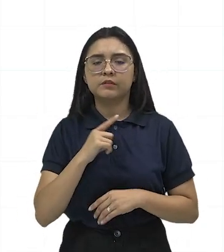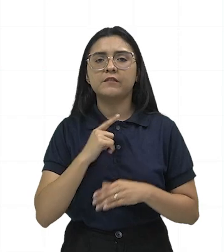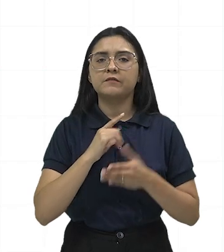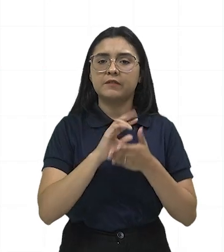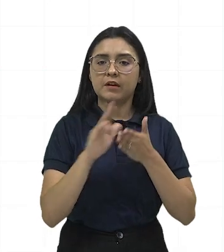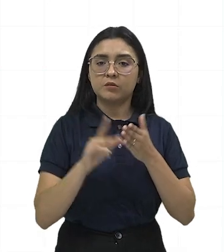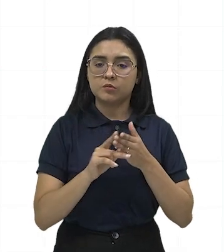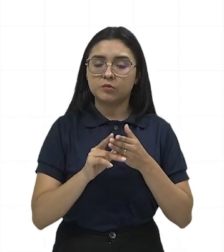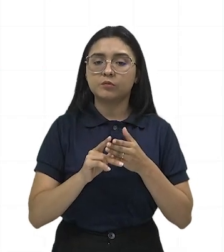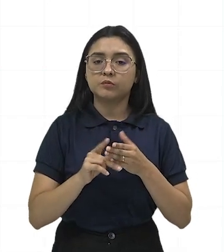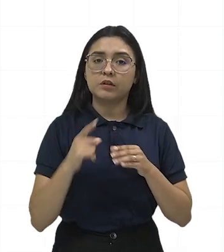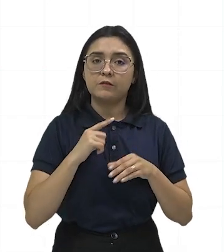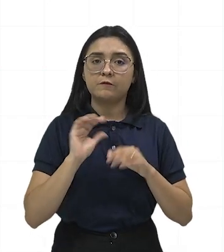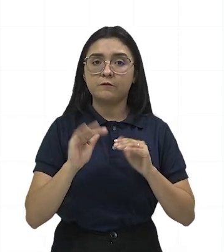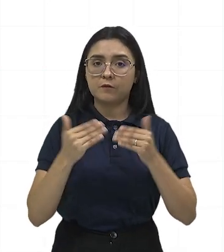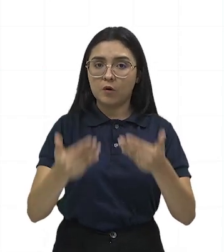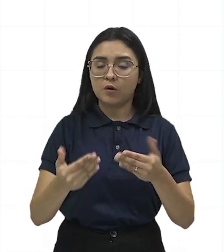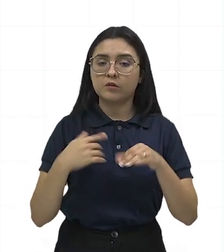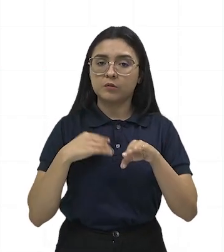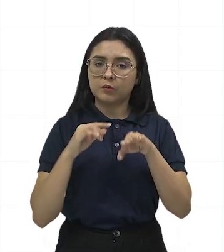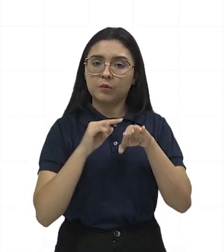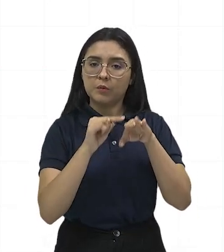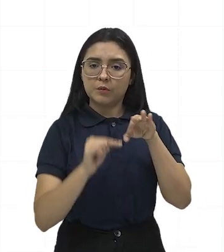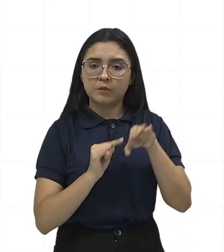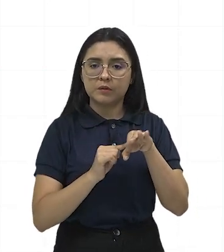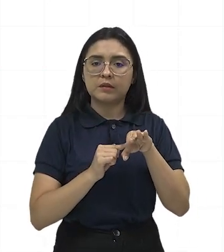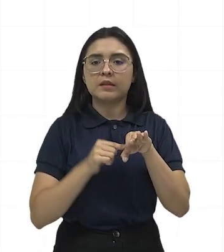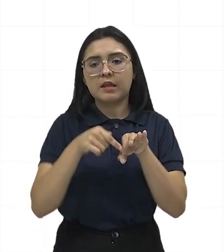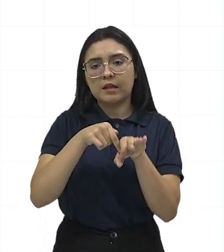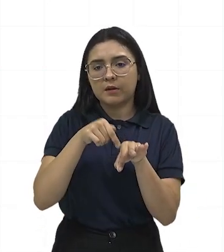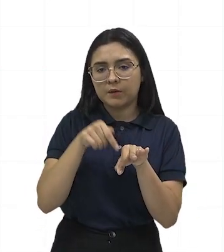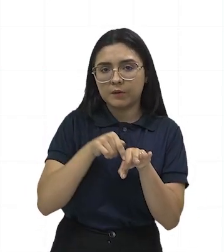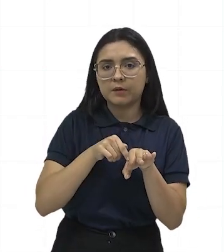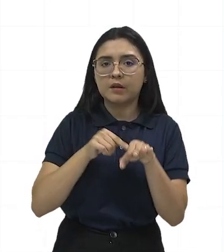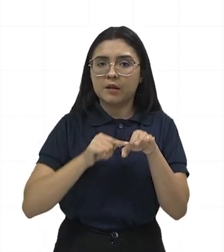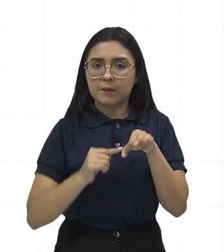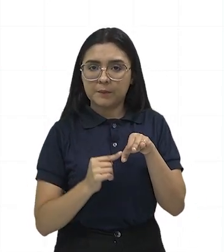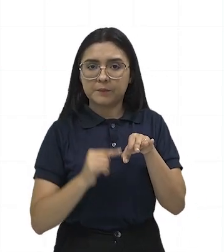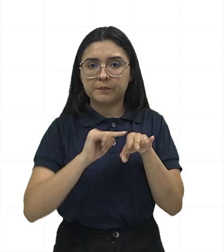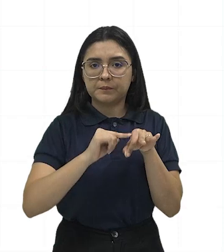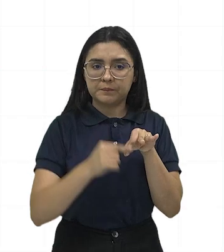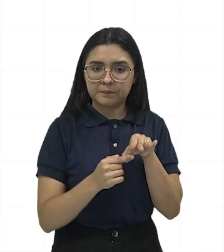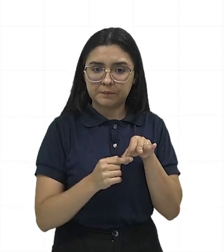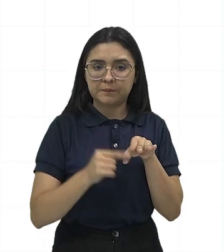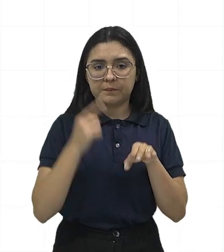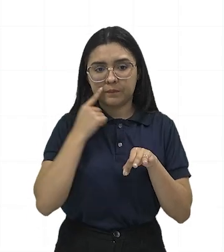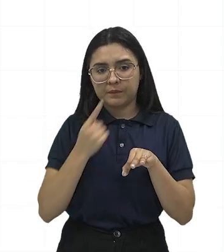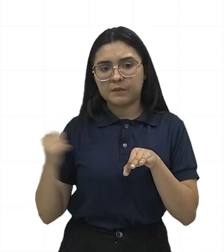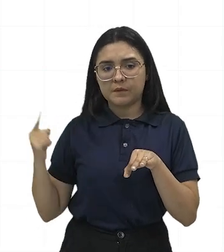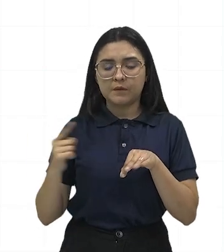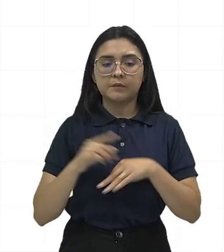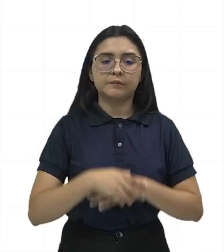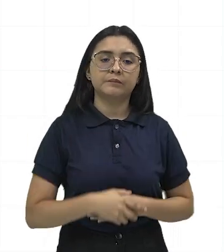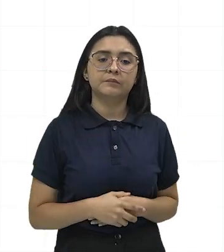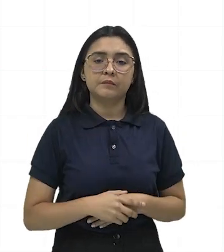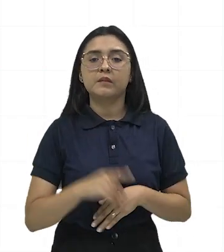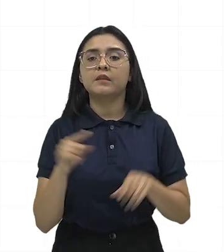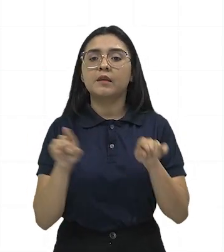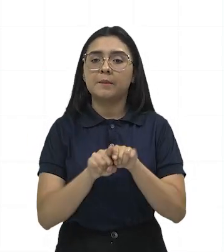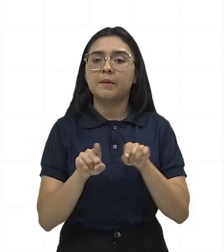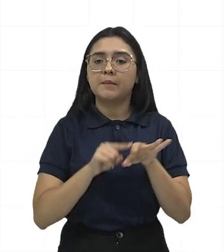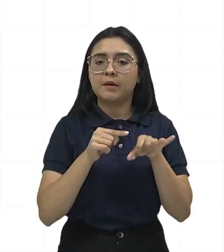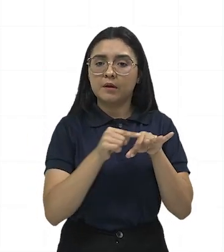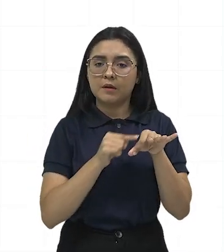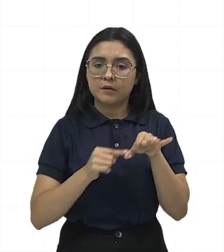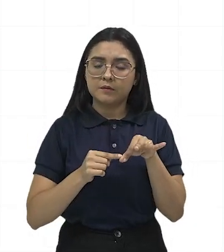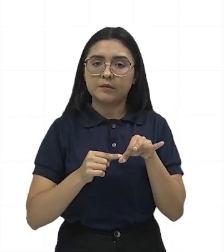órgãos sexuais externos formado pelo clitóris, lábios maiores e lábios menores, e na vulva encontra-se aí